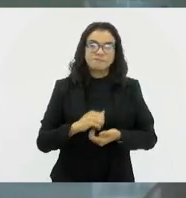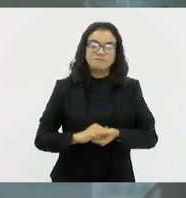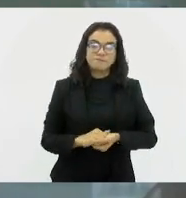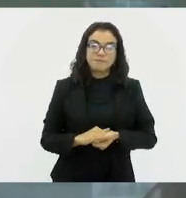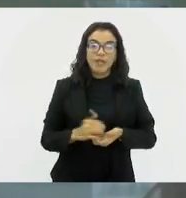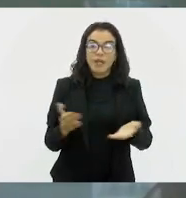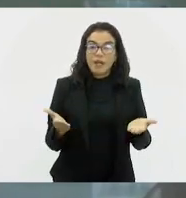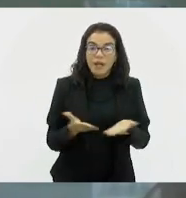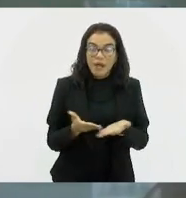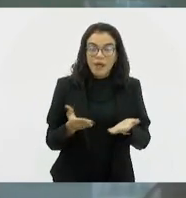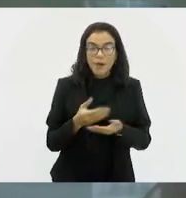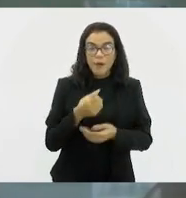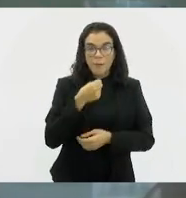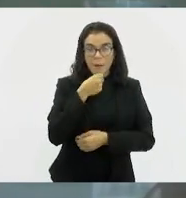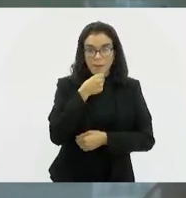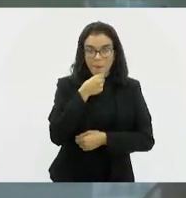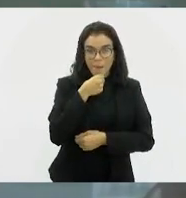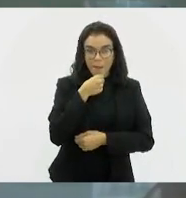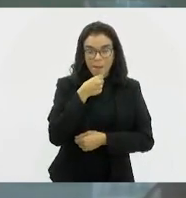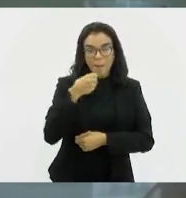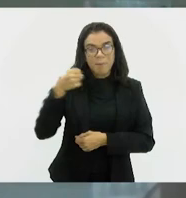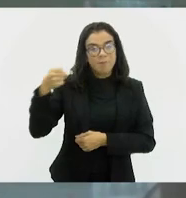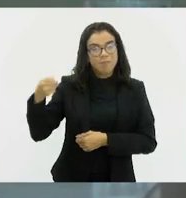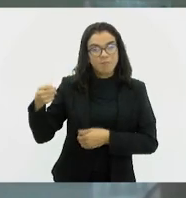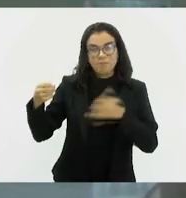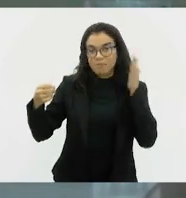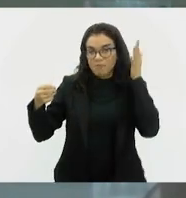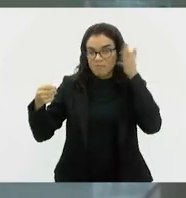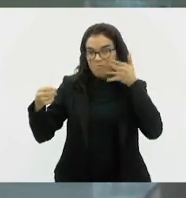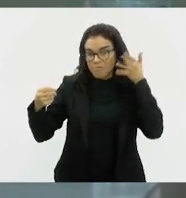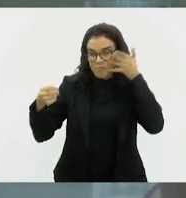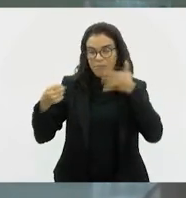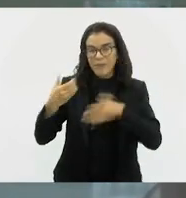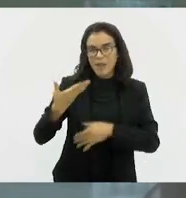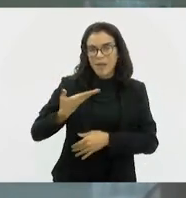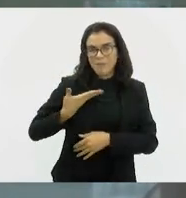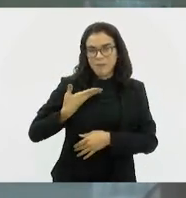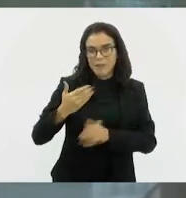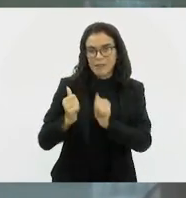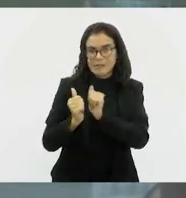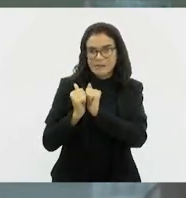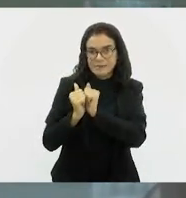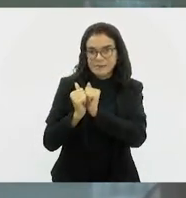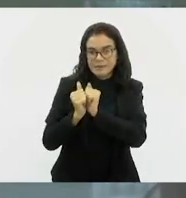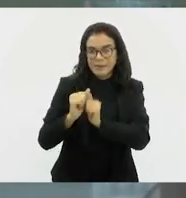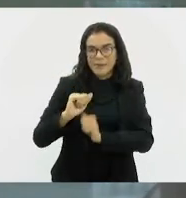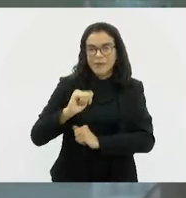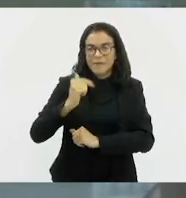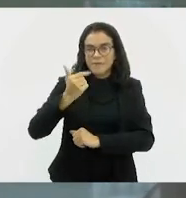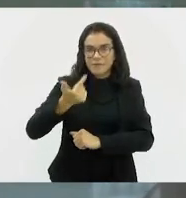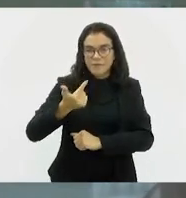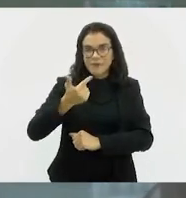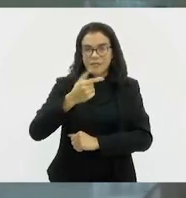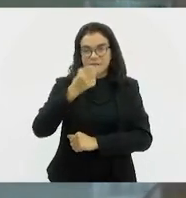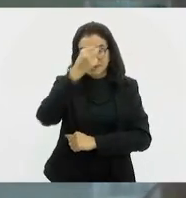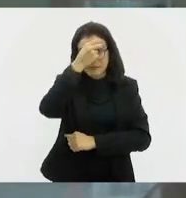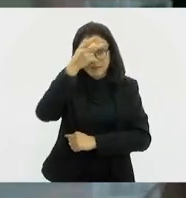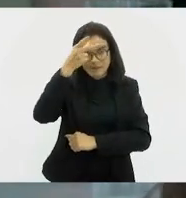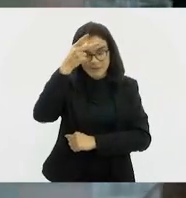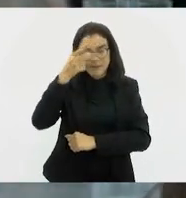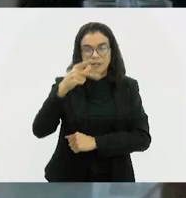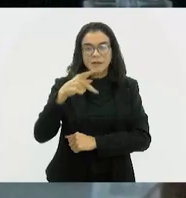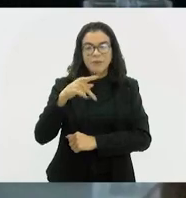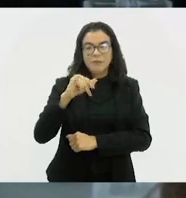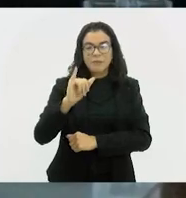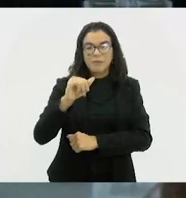agora passar a palavra à minha amiga, parceira, vice-prefeita de Pinheiral, que faz um